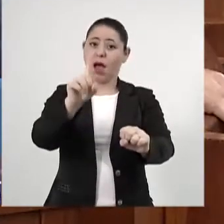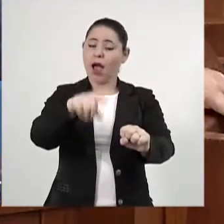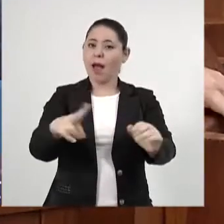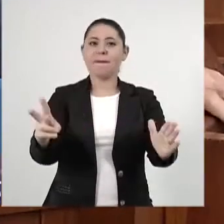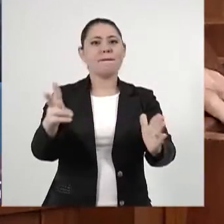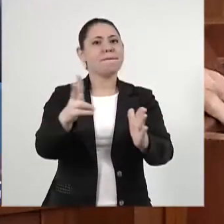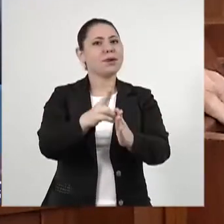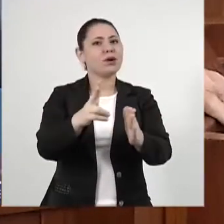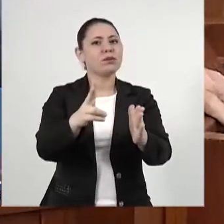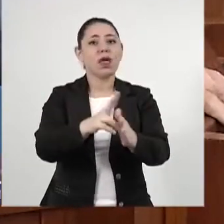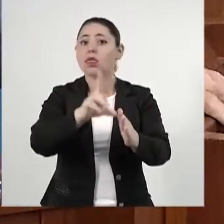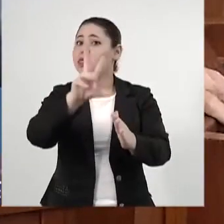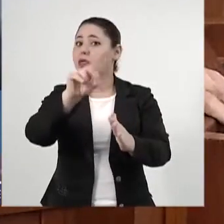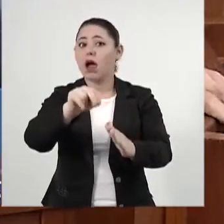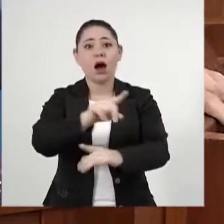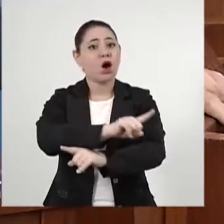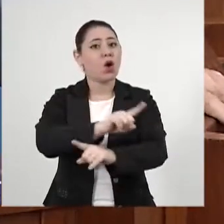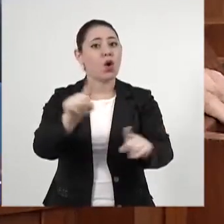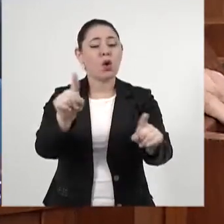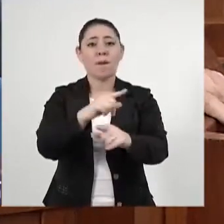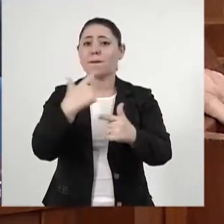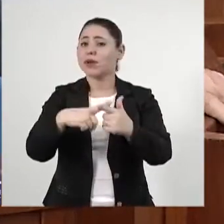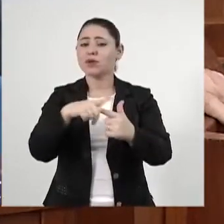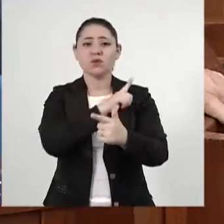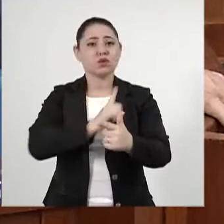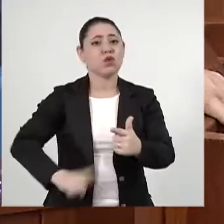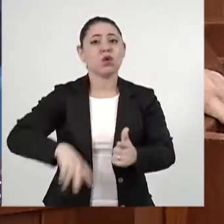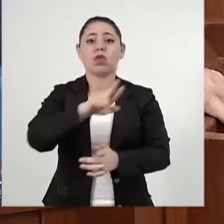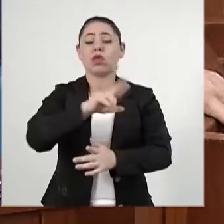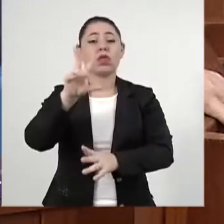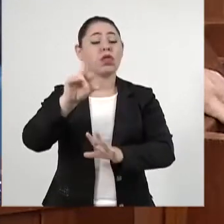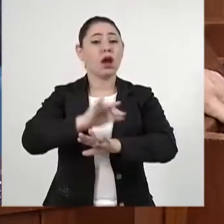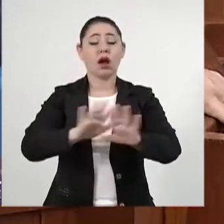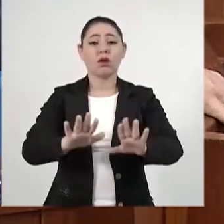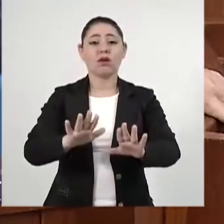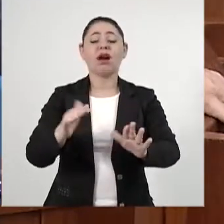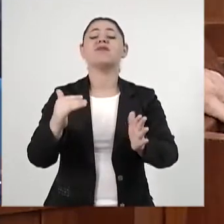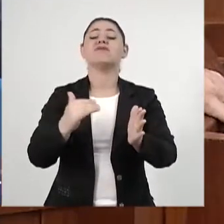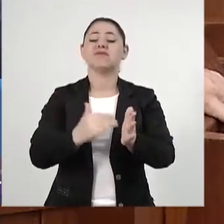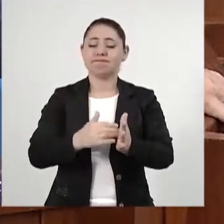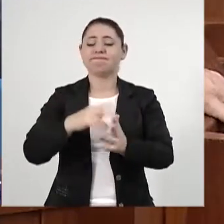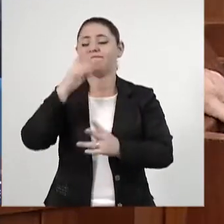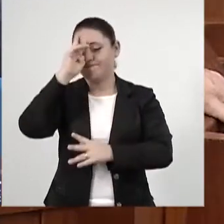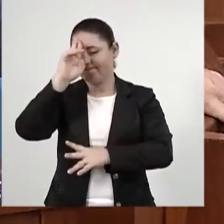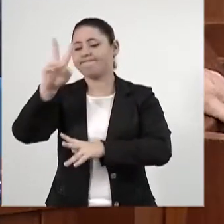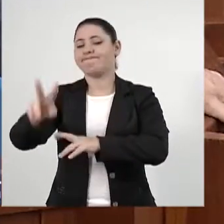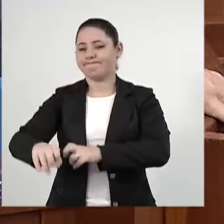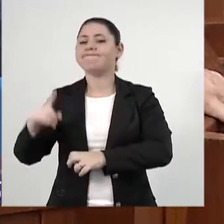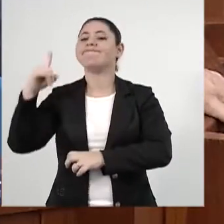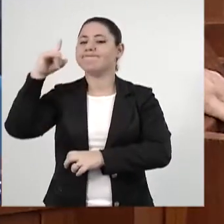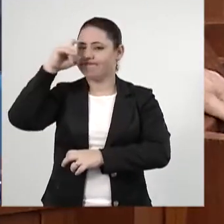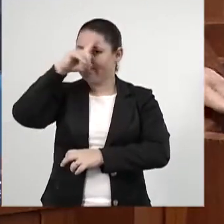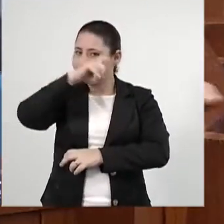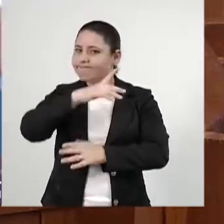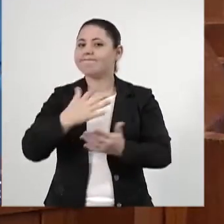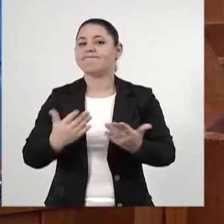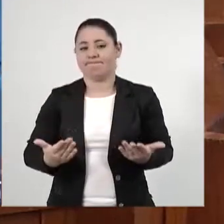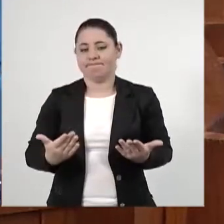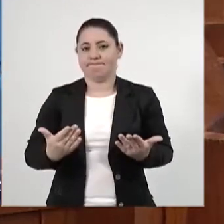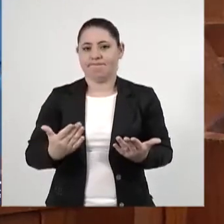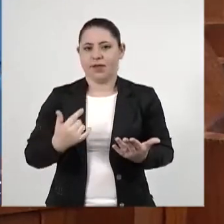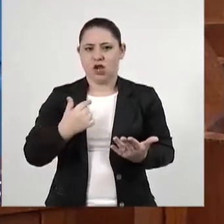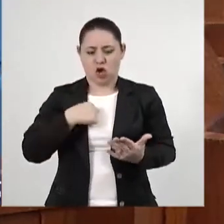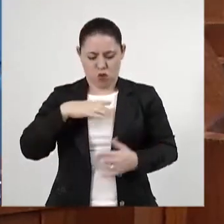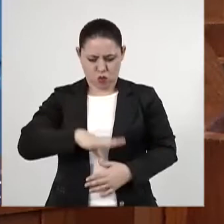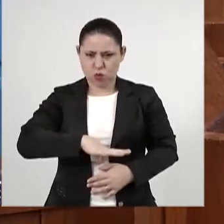índio. E não é, porque não está no nome da União. Até isso o produtor rural passa essa humilhação. Então, eu não